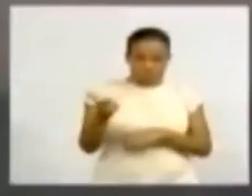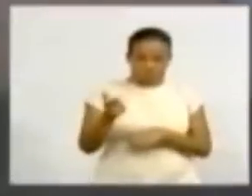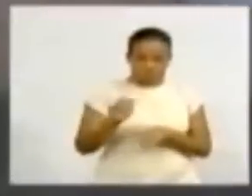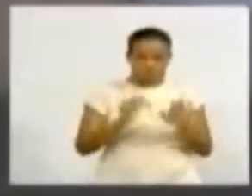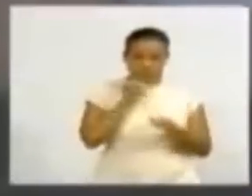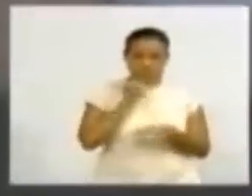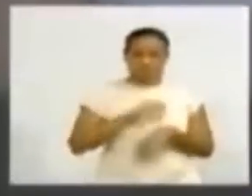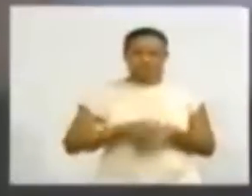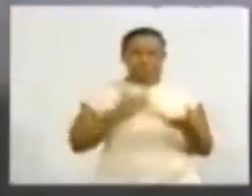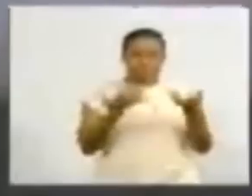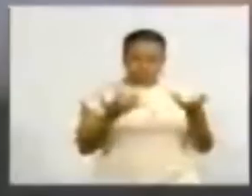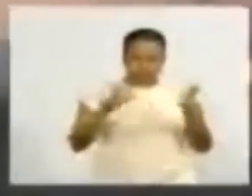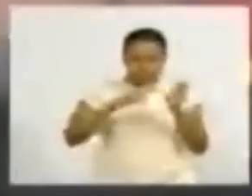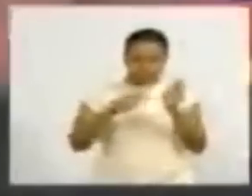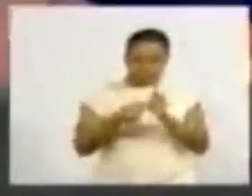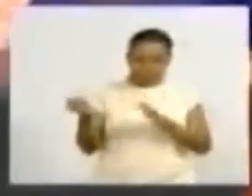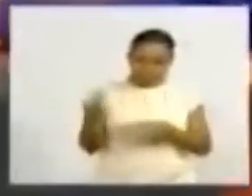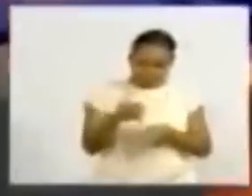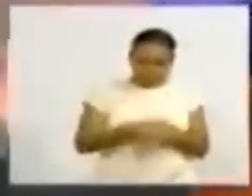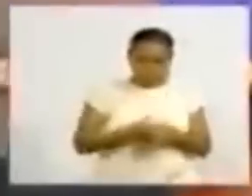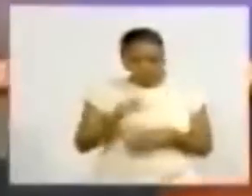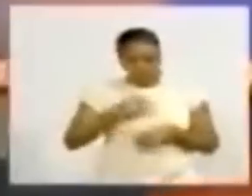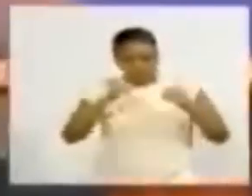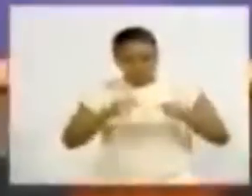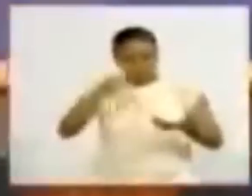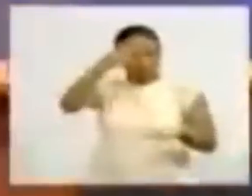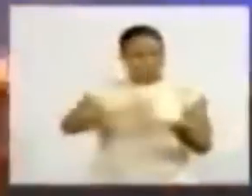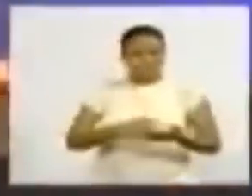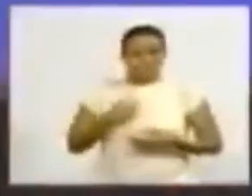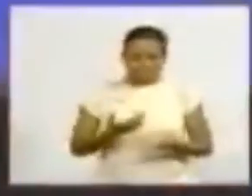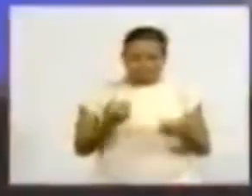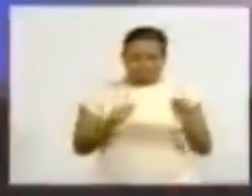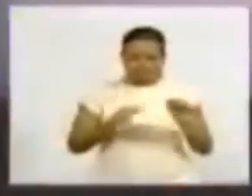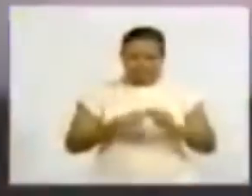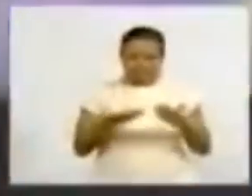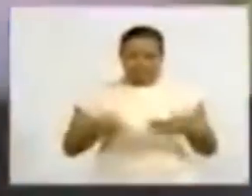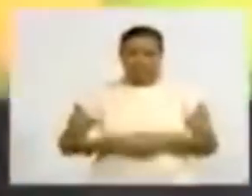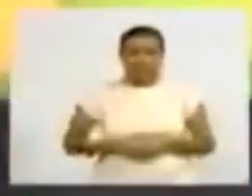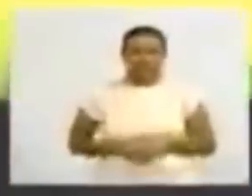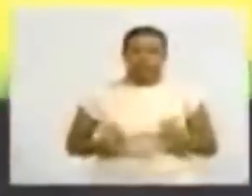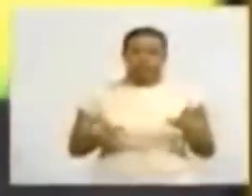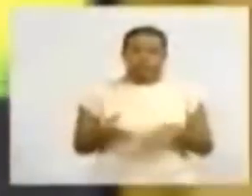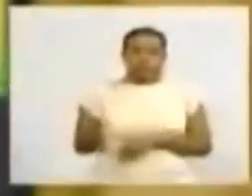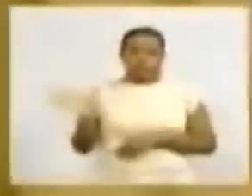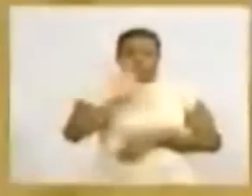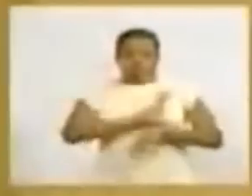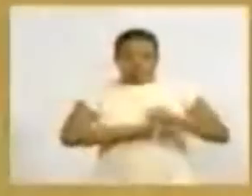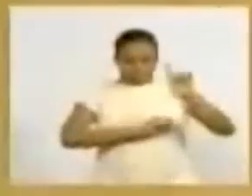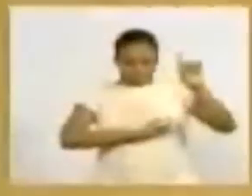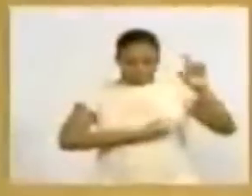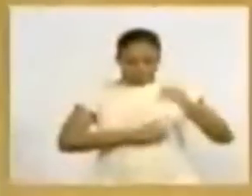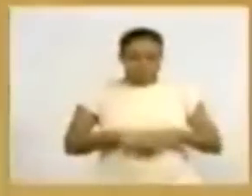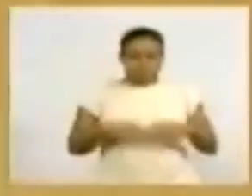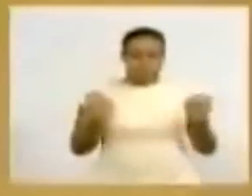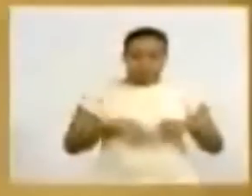misericórdia. Se eu tivesse o poder de instituir isso, eu iria instituir. A misericórdia tem que